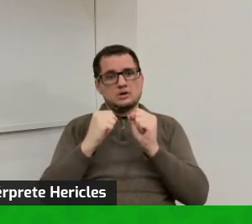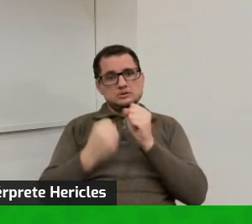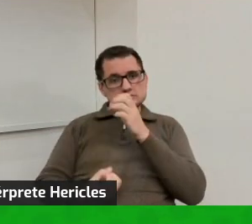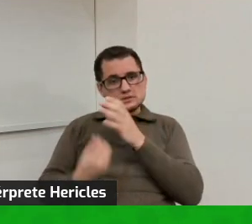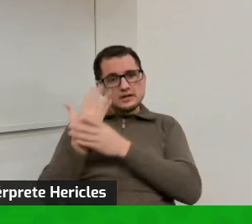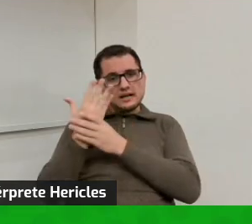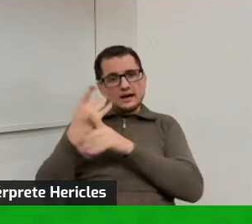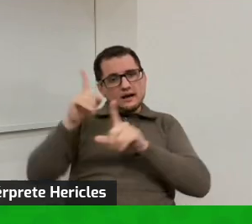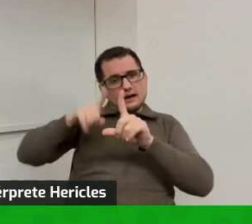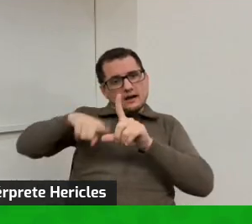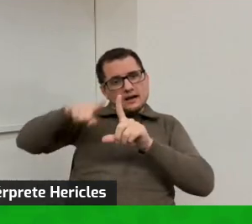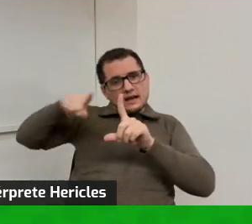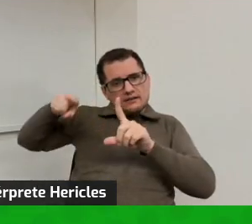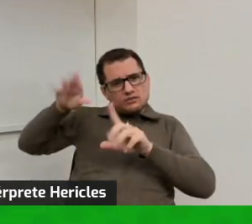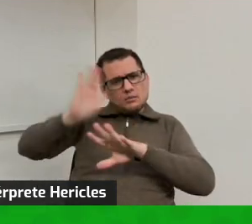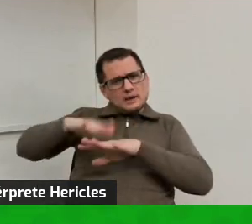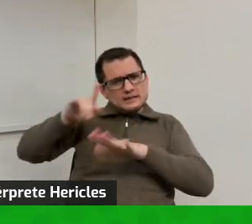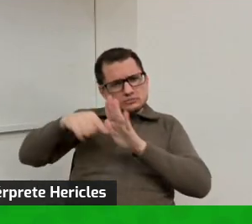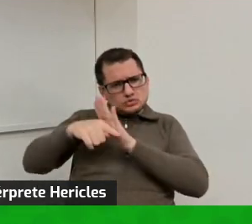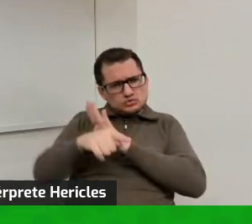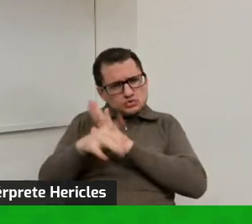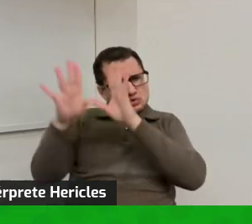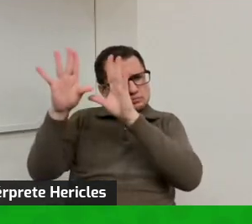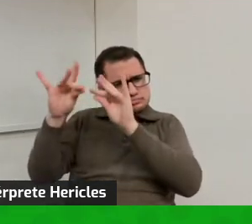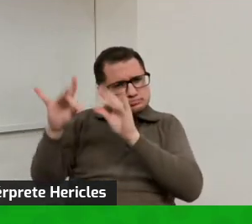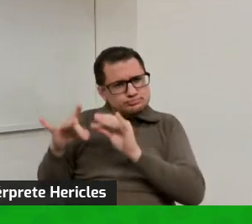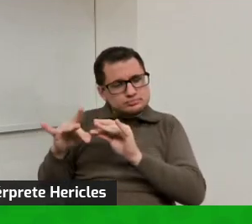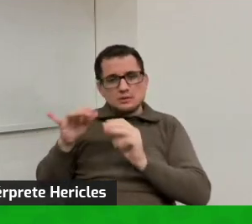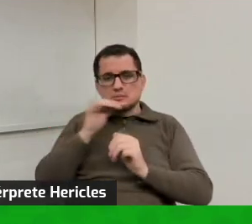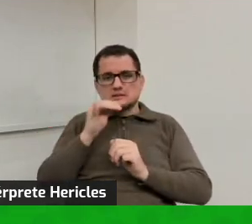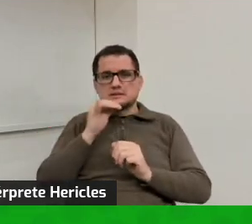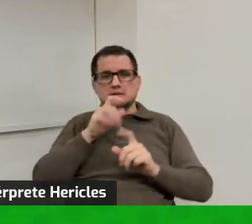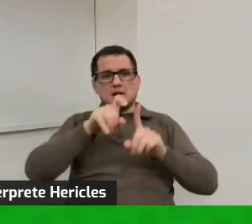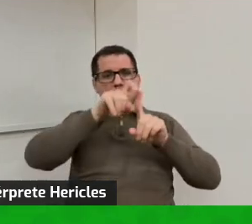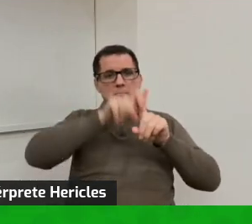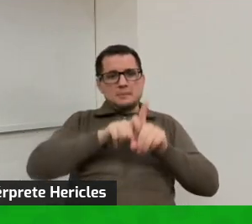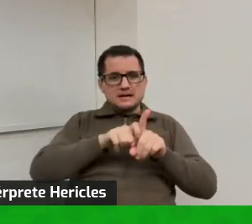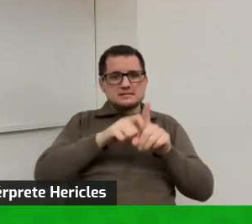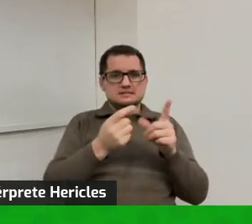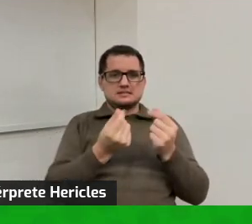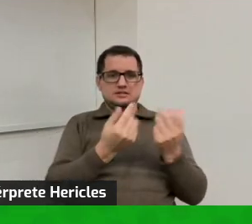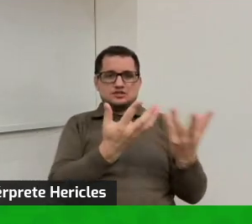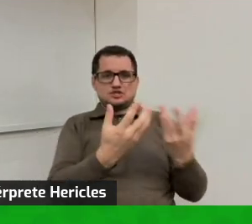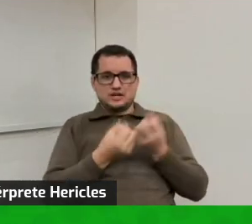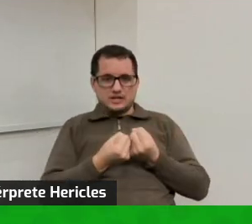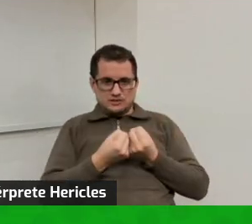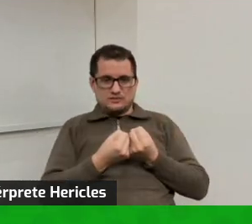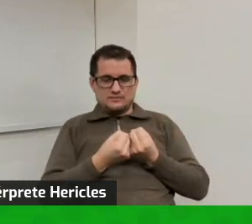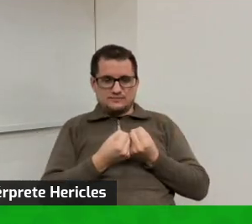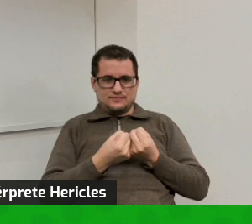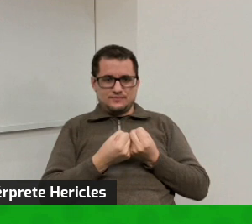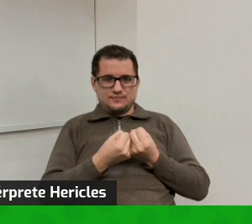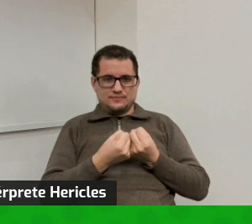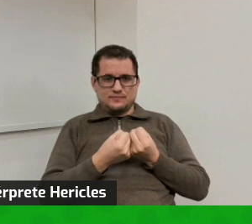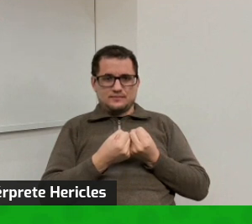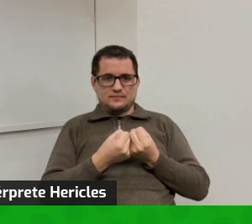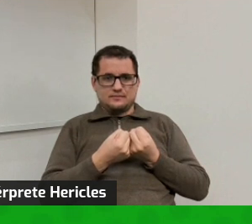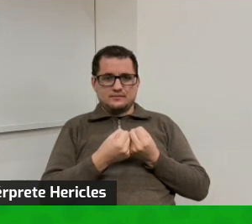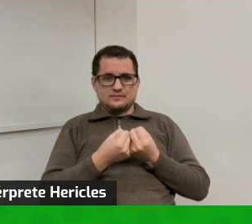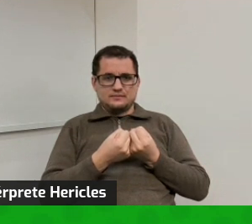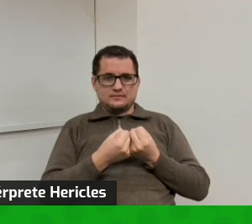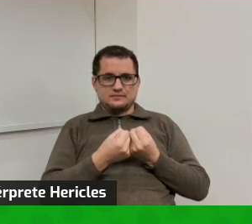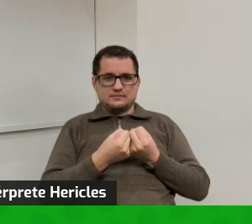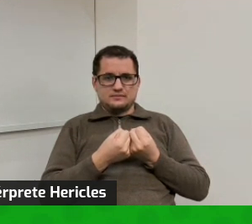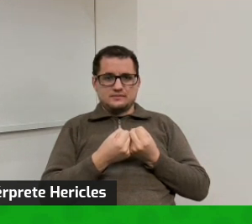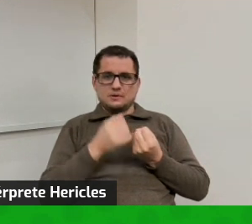aprofundados. Então, posso selecionar aqui mês e receita e vou criar aqui um gráfico de